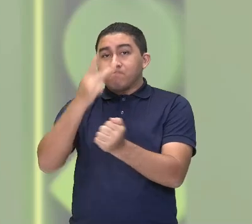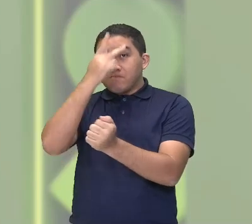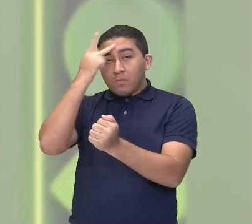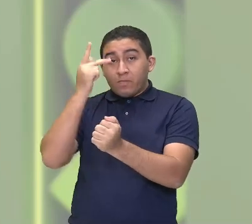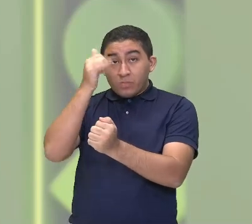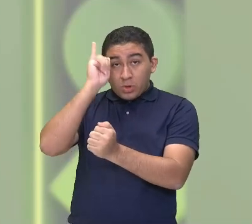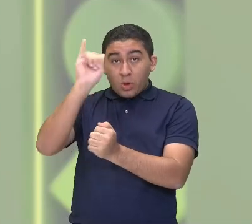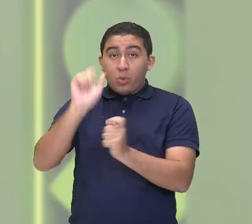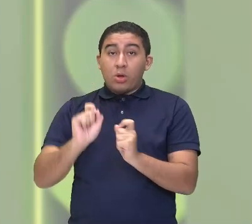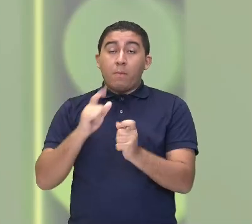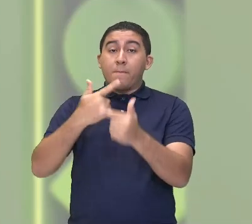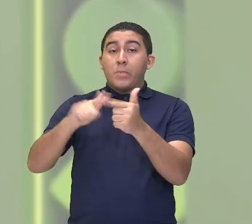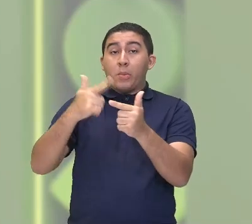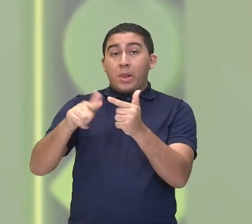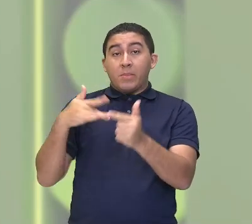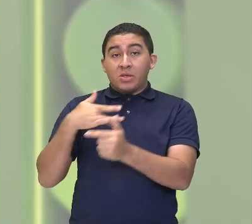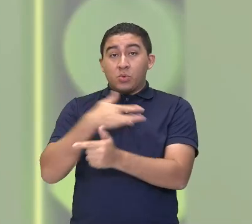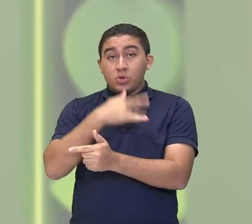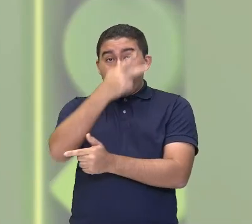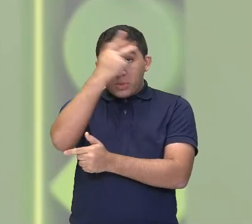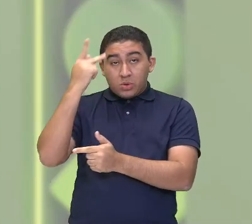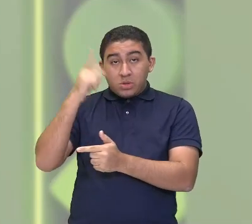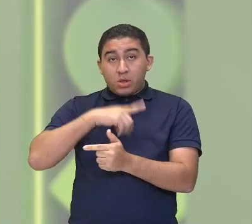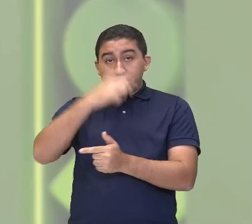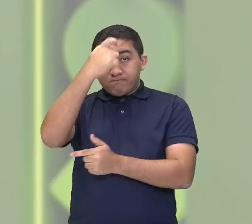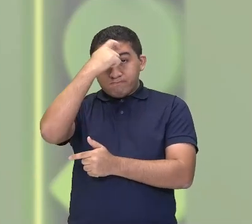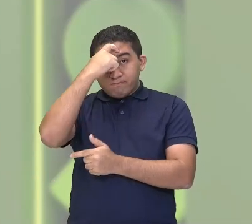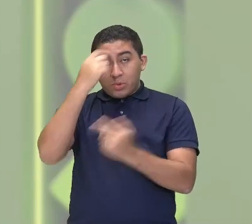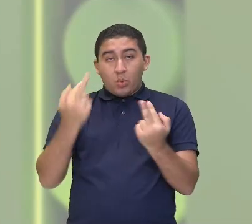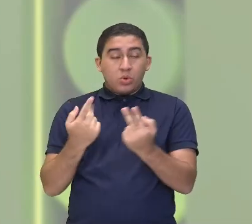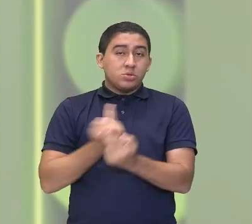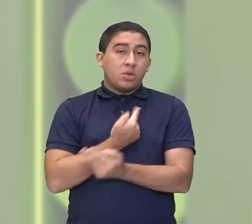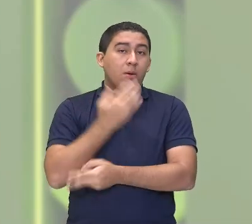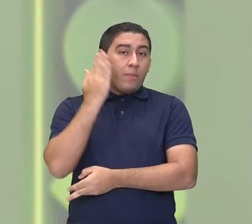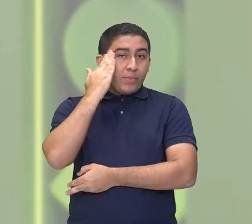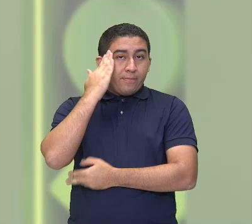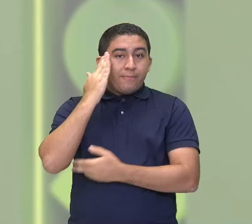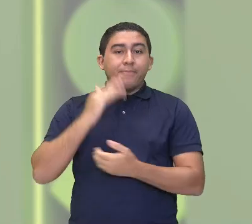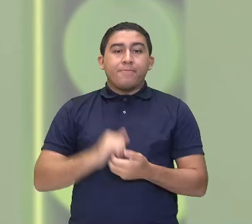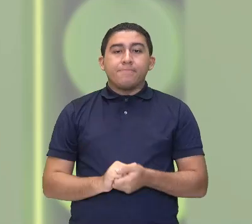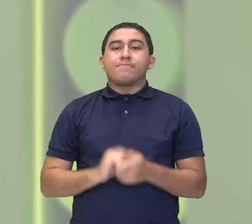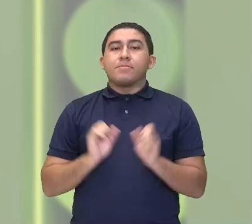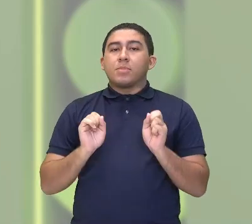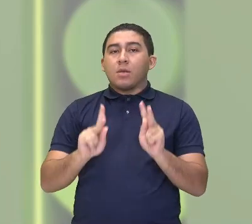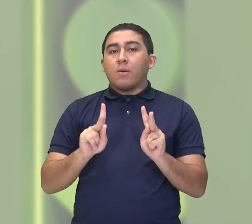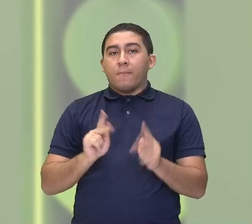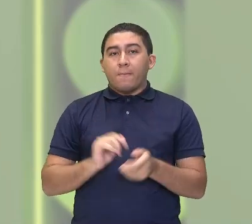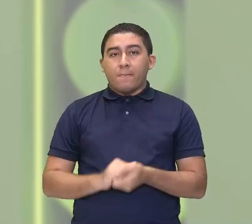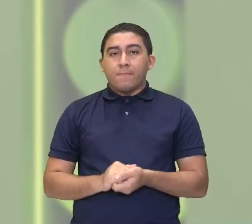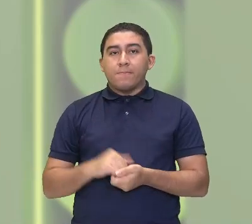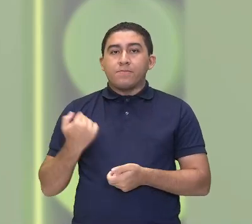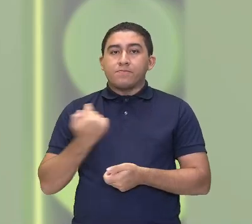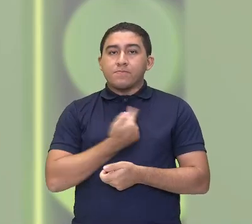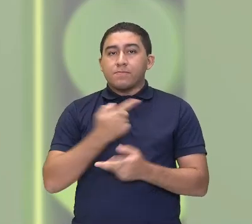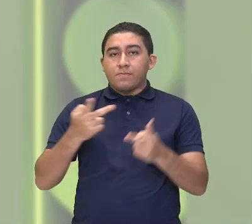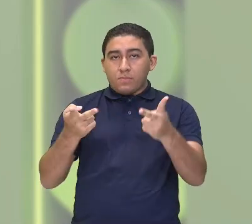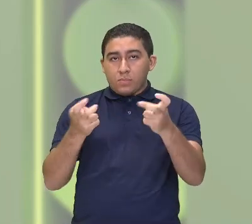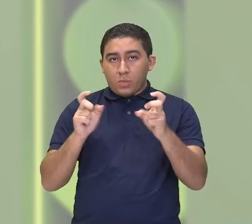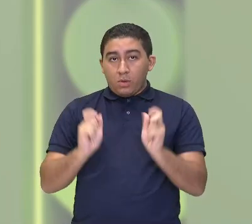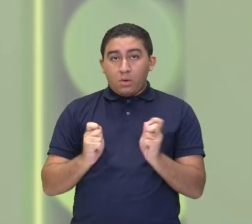evitar problemas aí na sua plasticidade neural, como a gente está observando, certo? Muito bem, então a gente está observando ali como que a gente